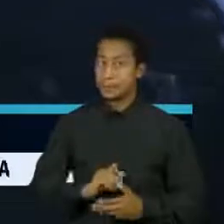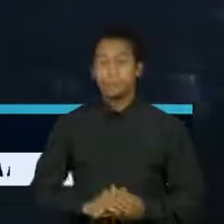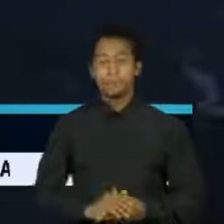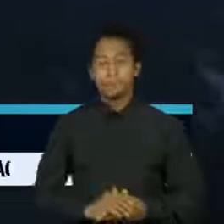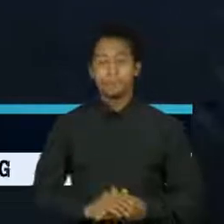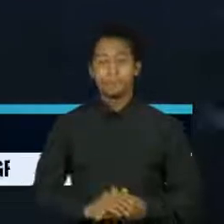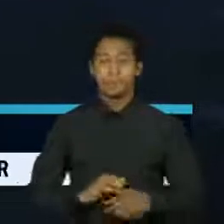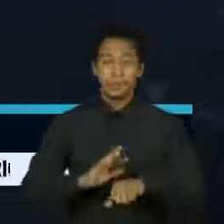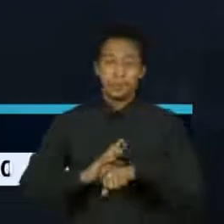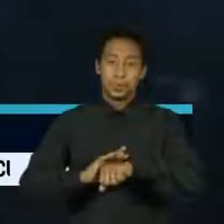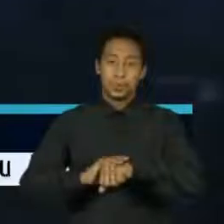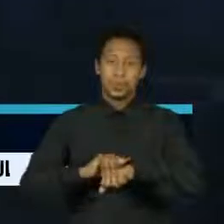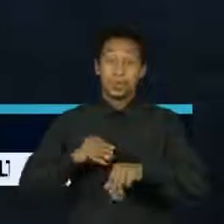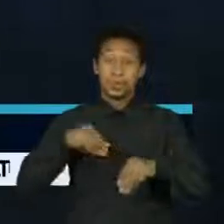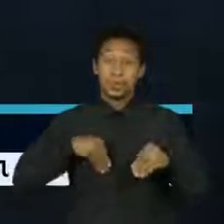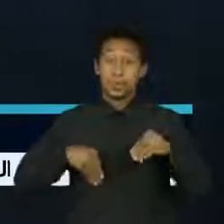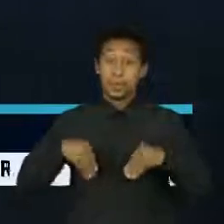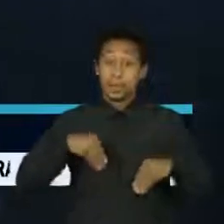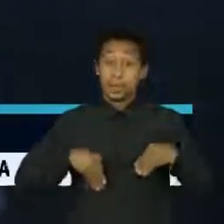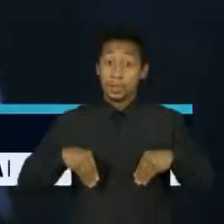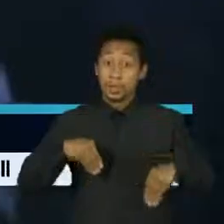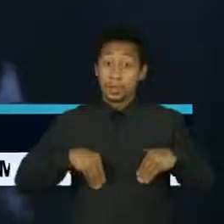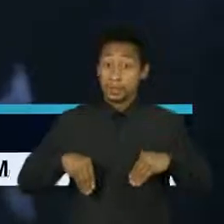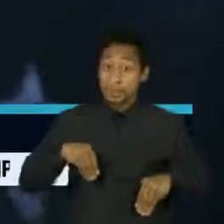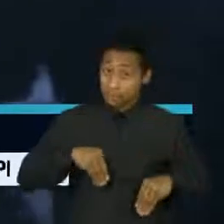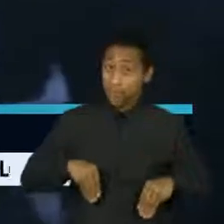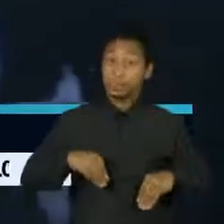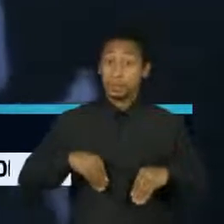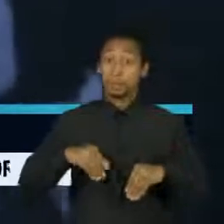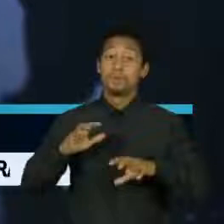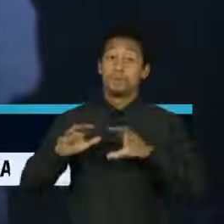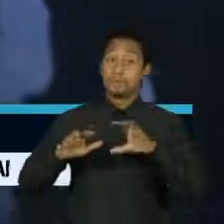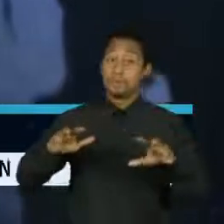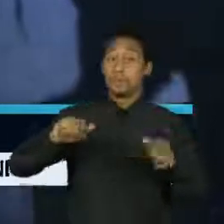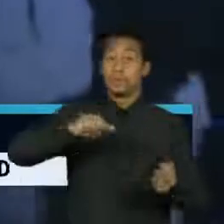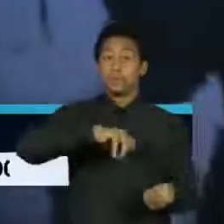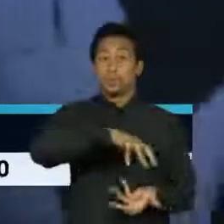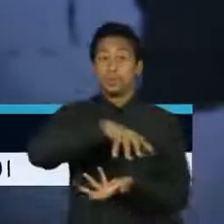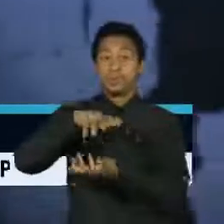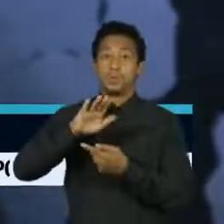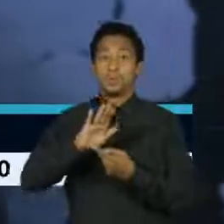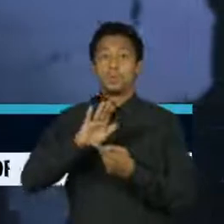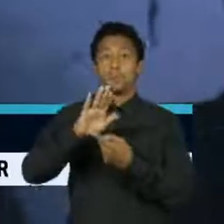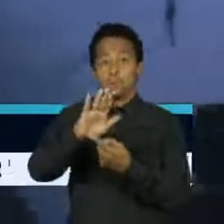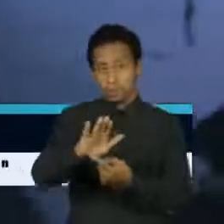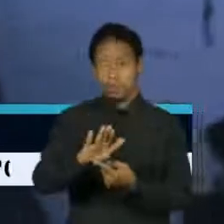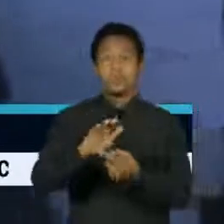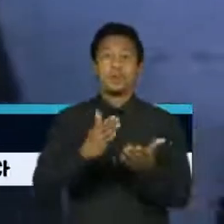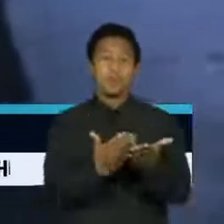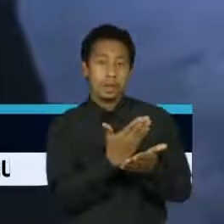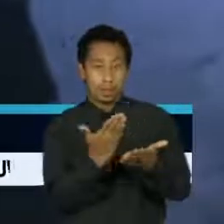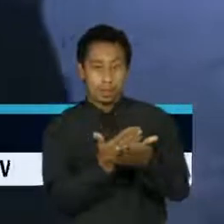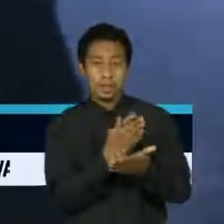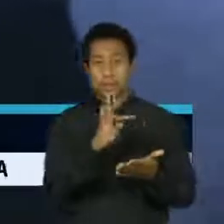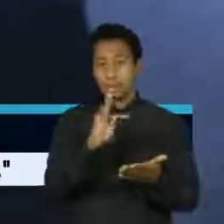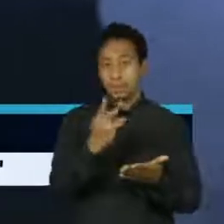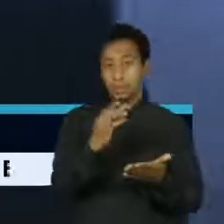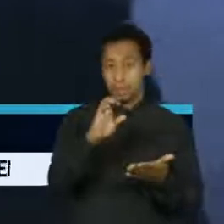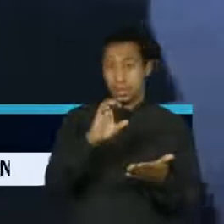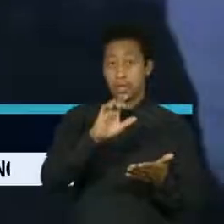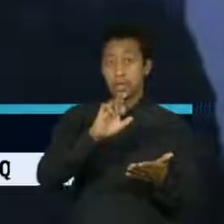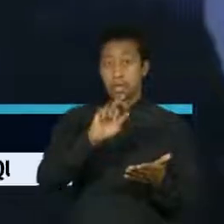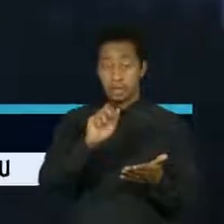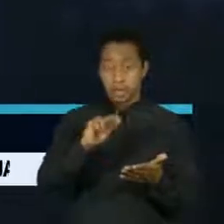A depressão afeta 50 milhões de pessoas no mundo, segundo um estudo feito por médicos da revista The Lancet. Os pacientes de famílias